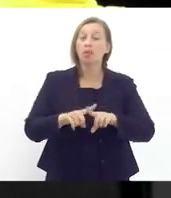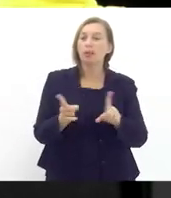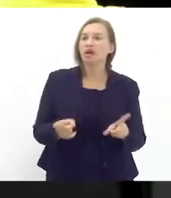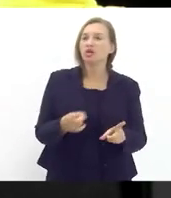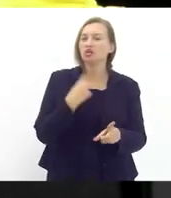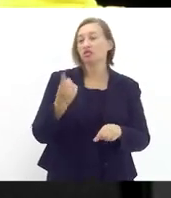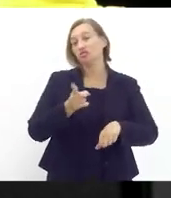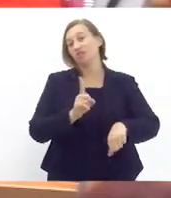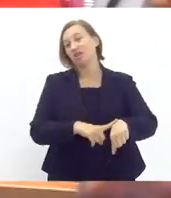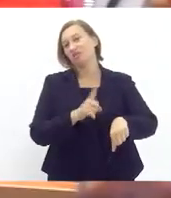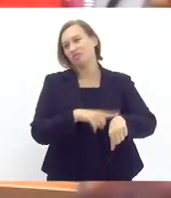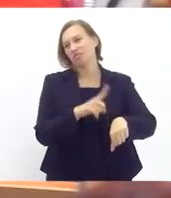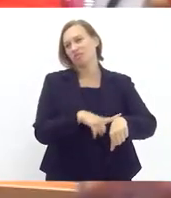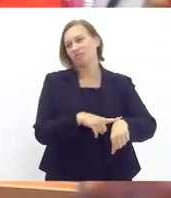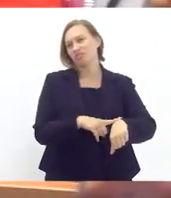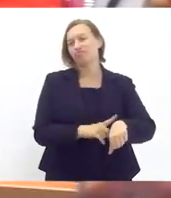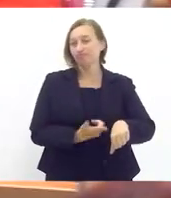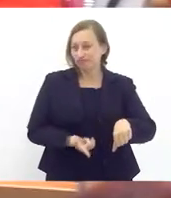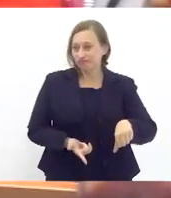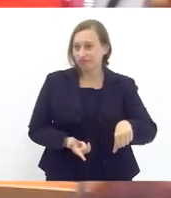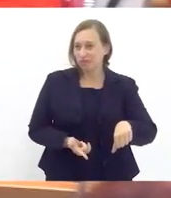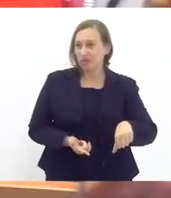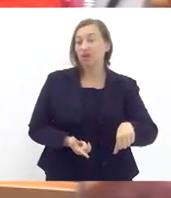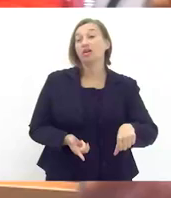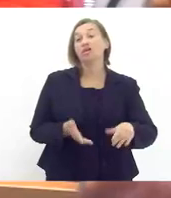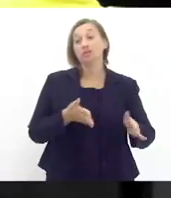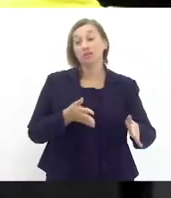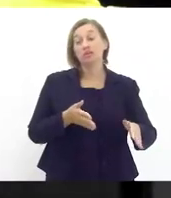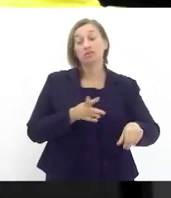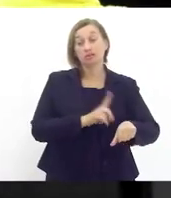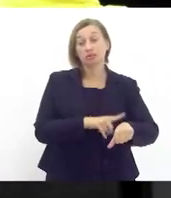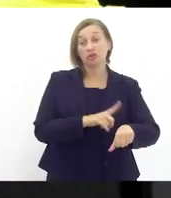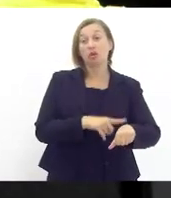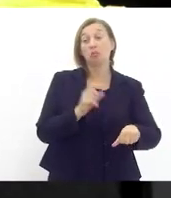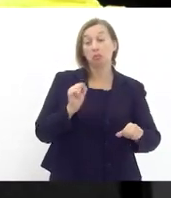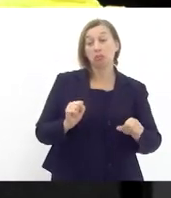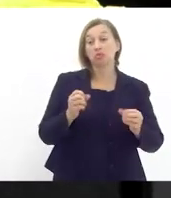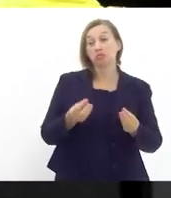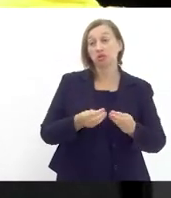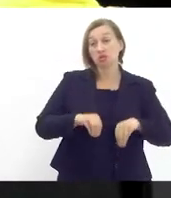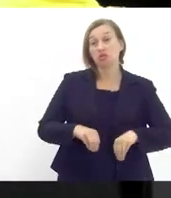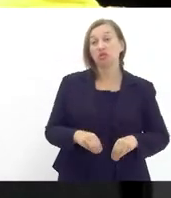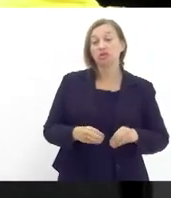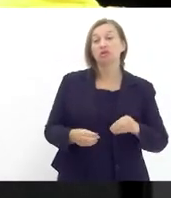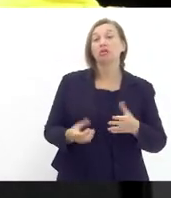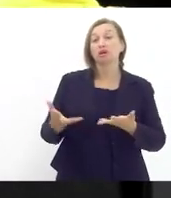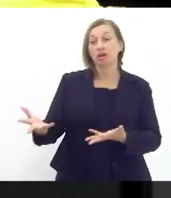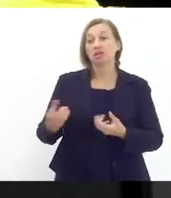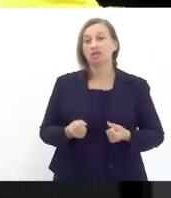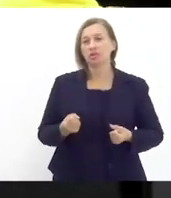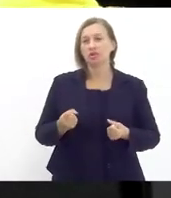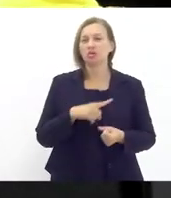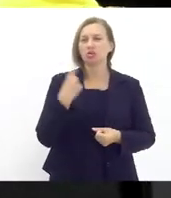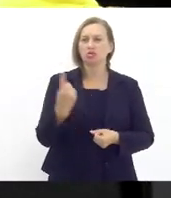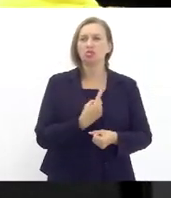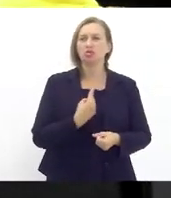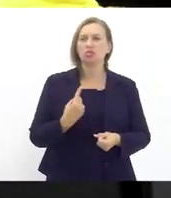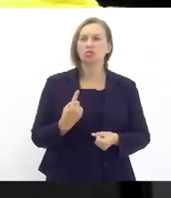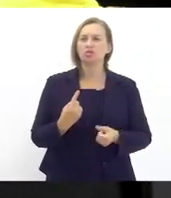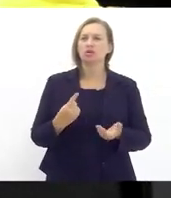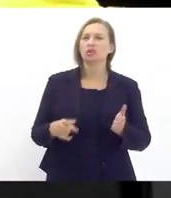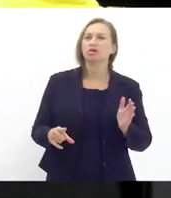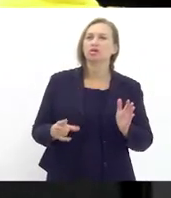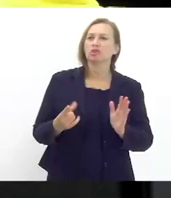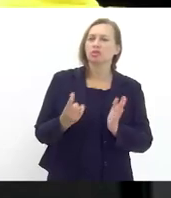prazos e esses prazos pode prejudicar a construção do recebimento do nosso benefício da